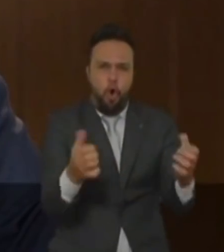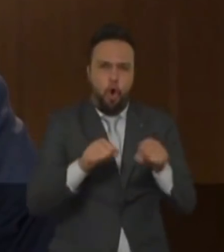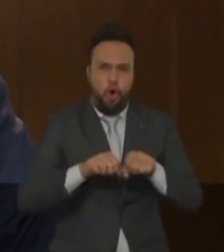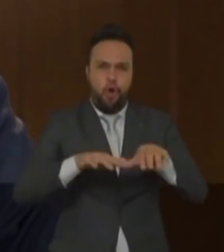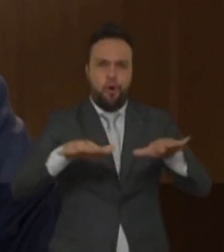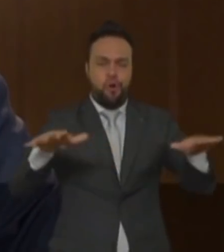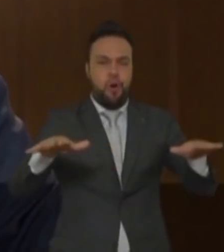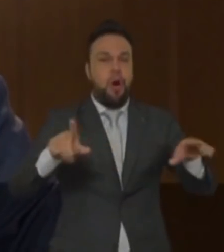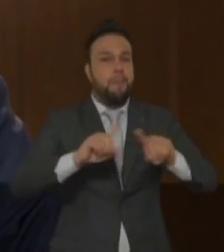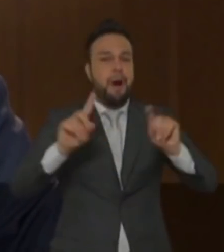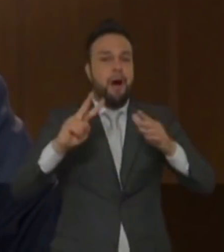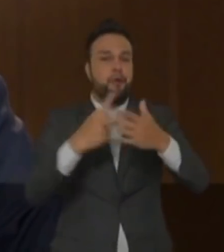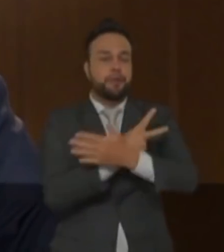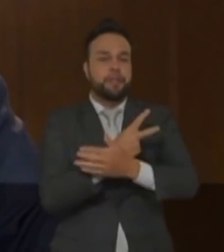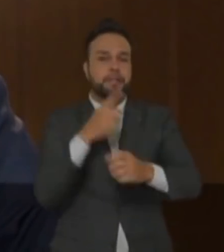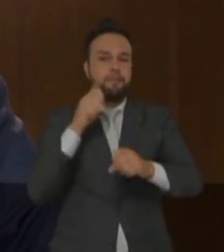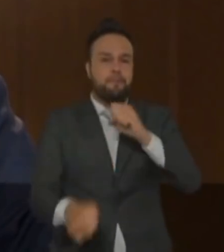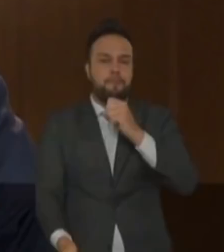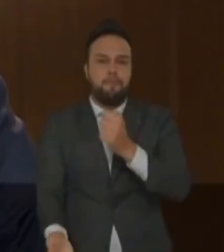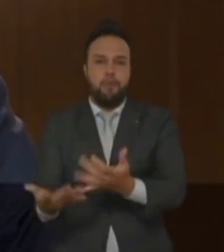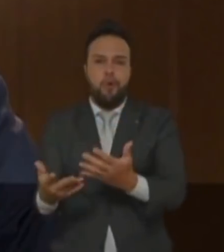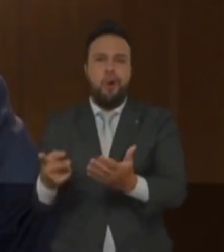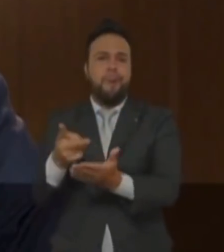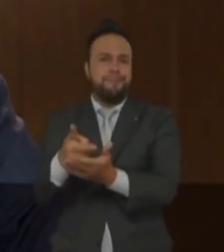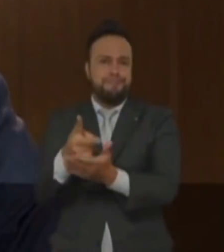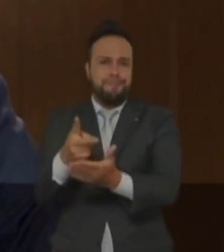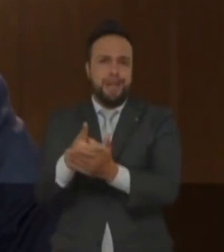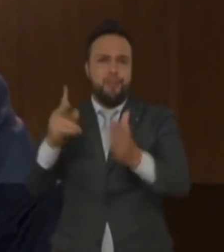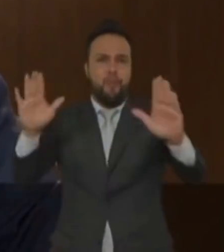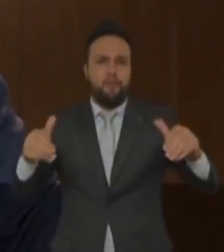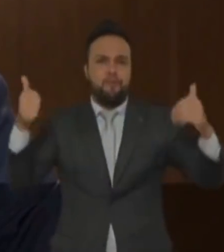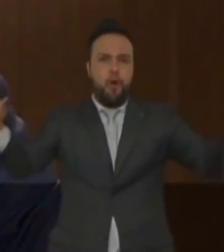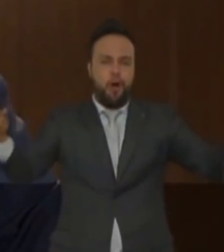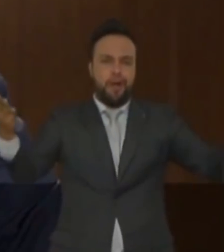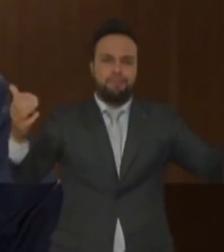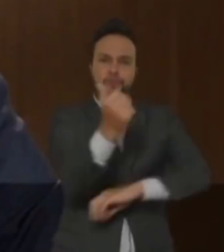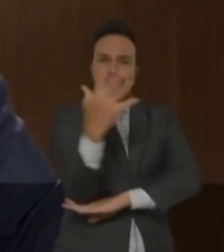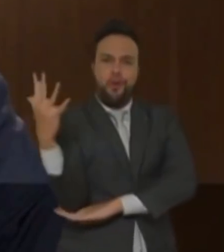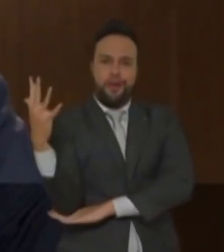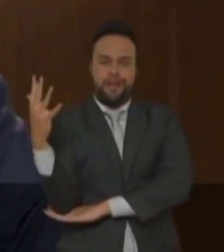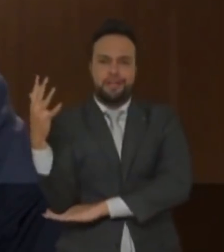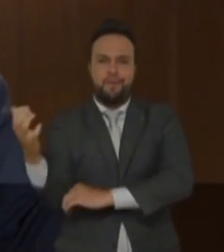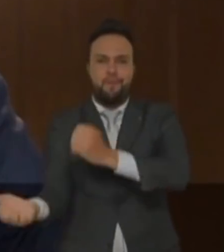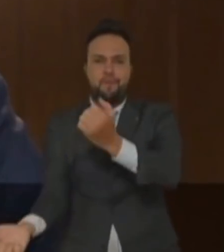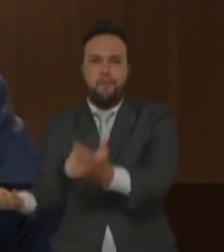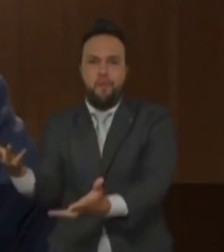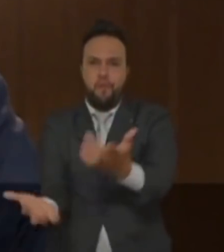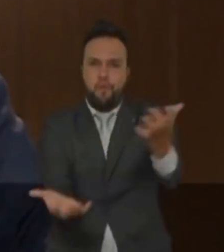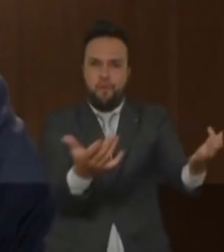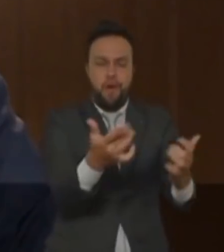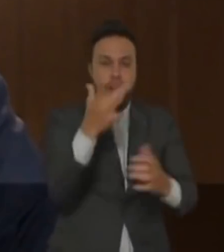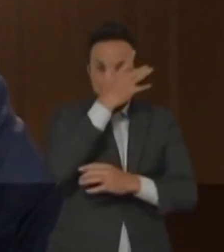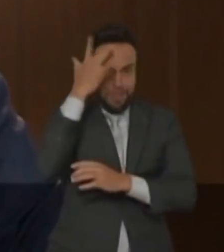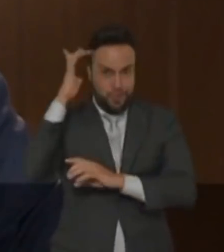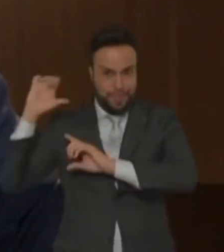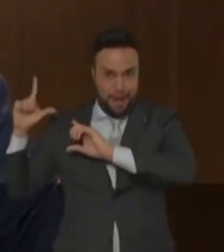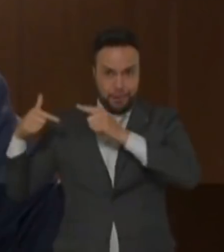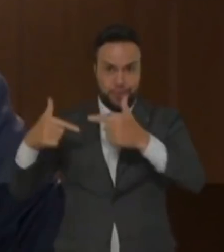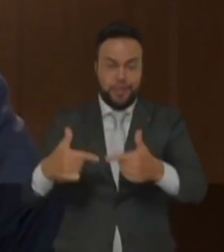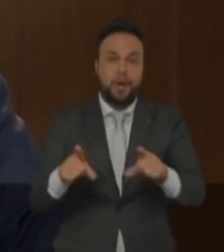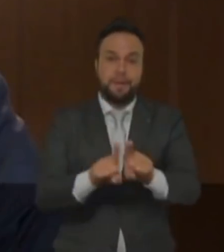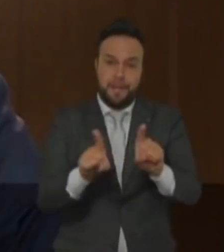em seu interior os incêndios acontecem em praticamente nos mesmos lugares no entorno leste da floresta